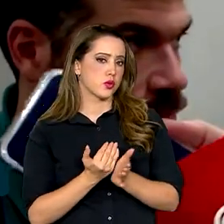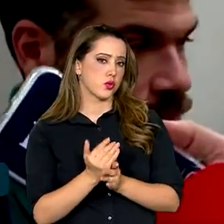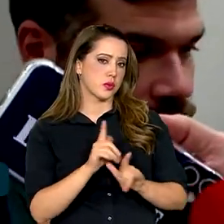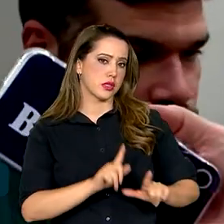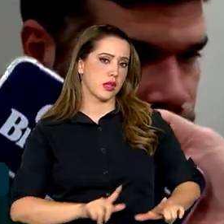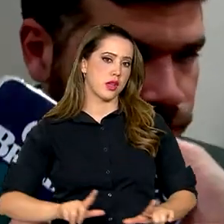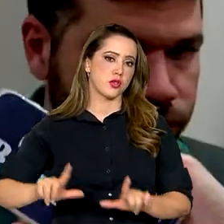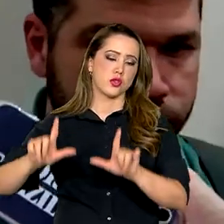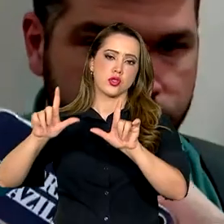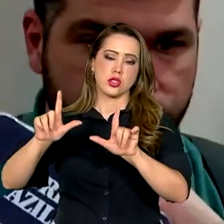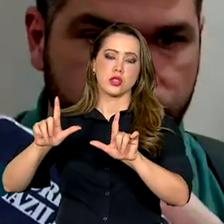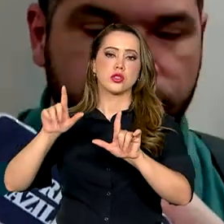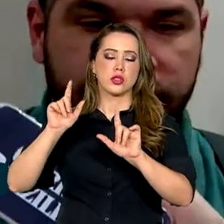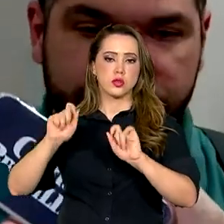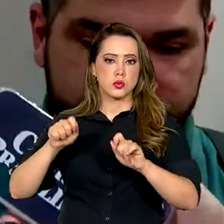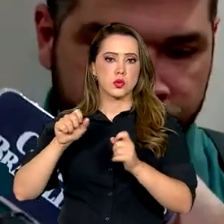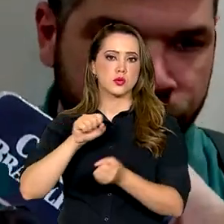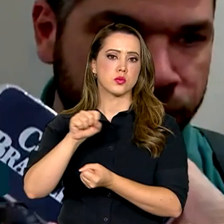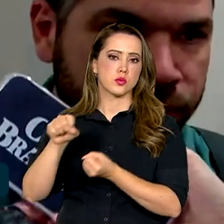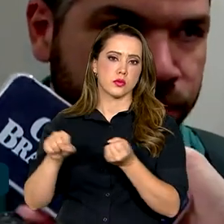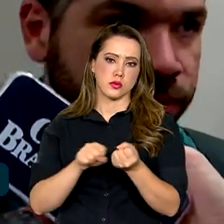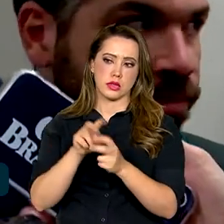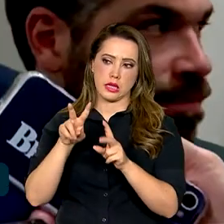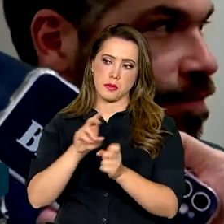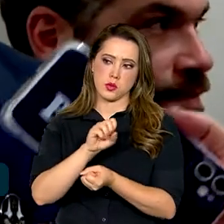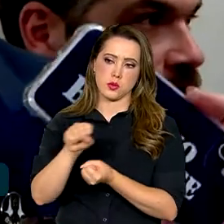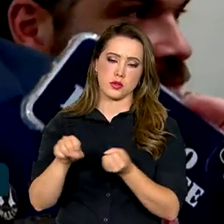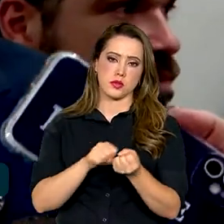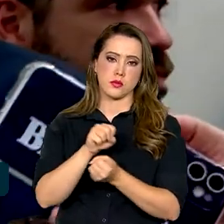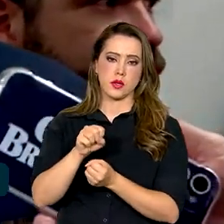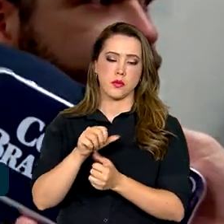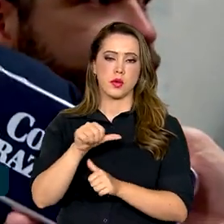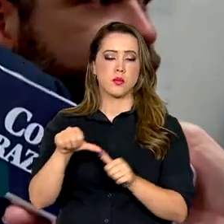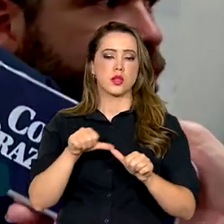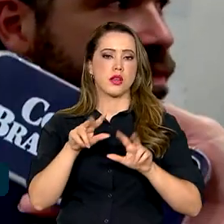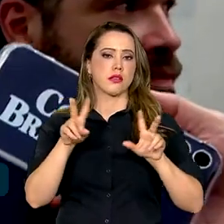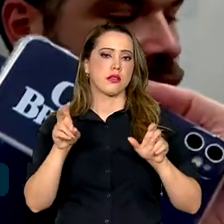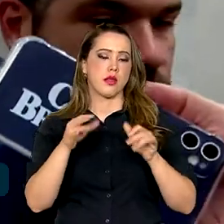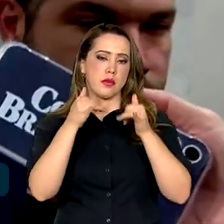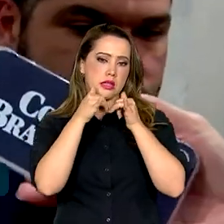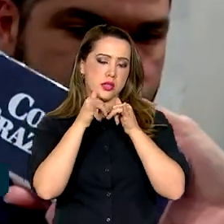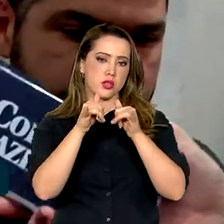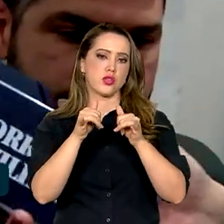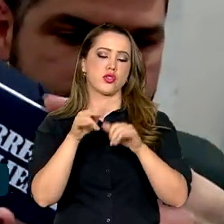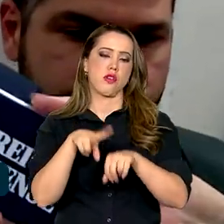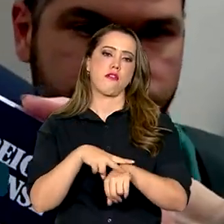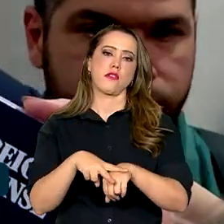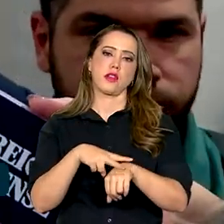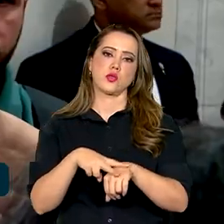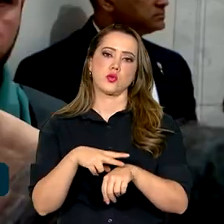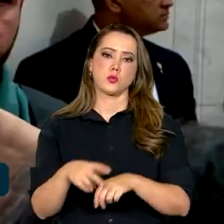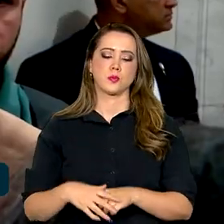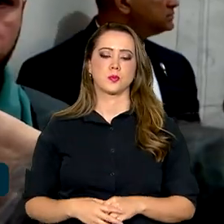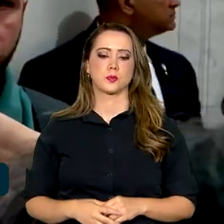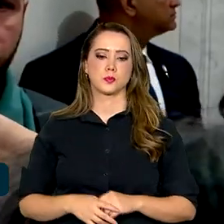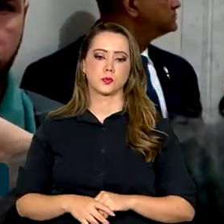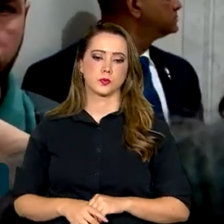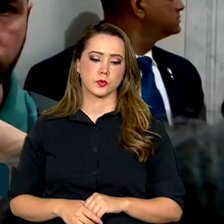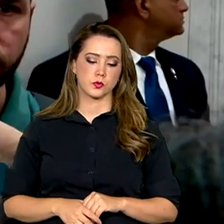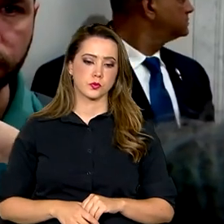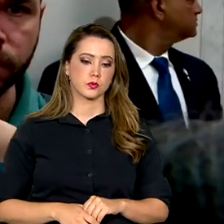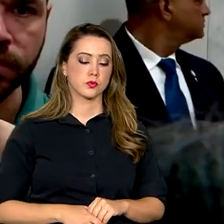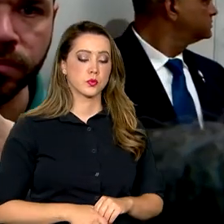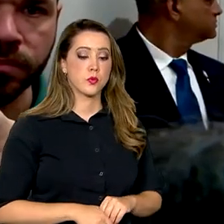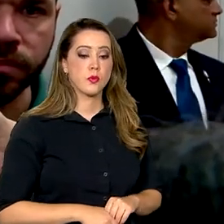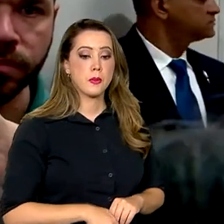títulos soberanos sustentáveis para financiar a transição energética e ecológica brasileira. O potencial